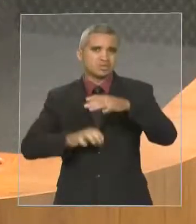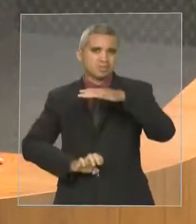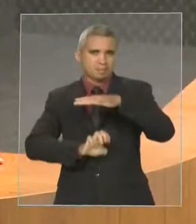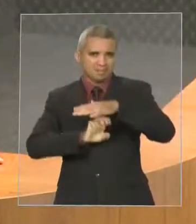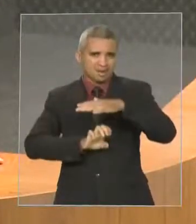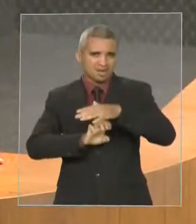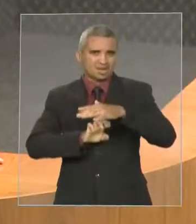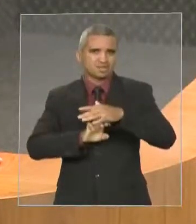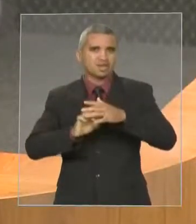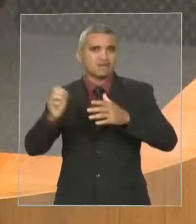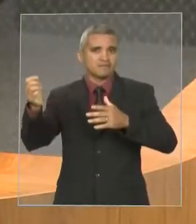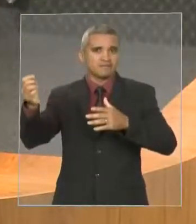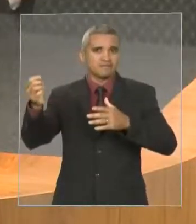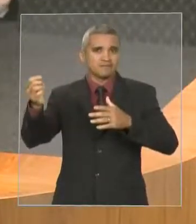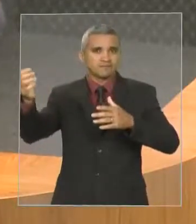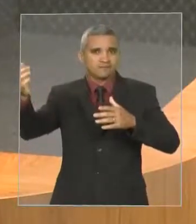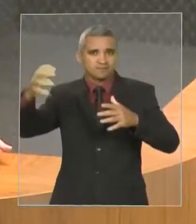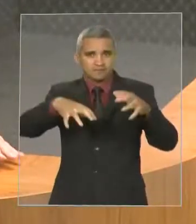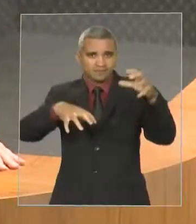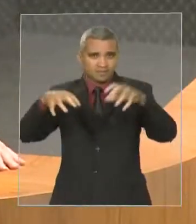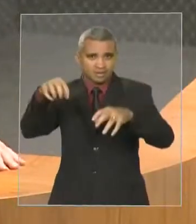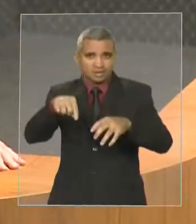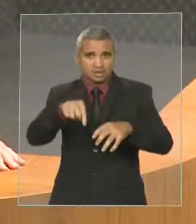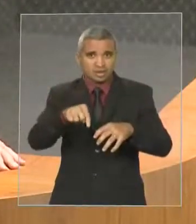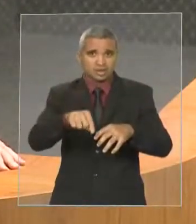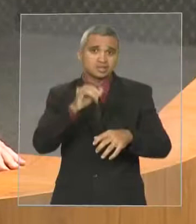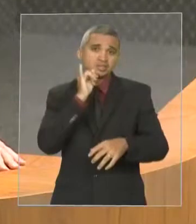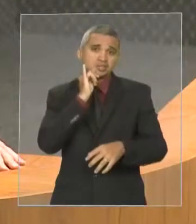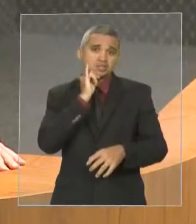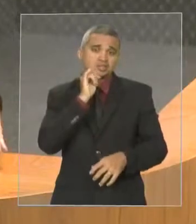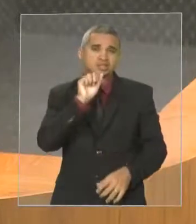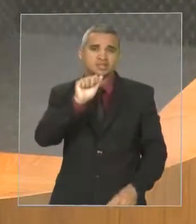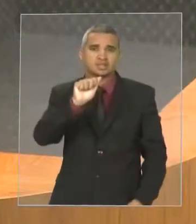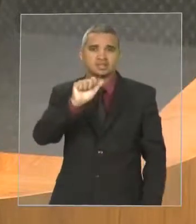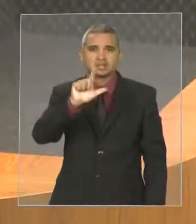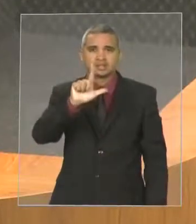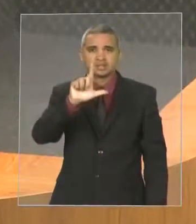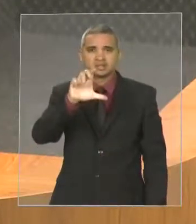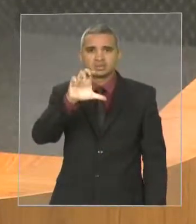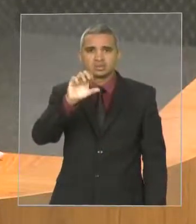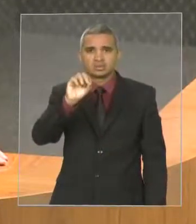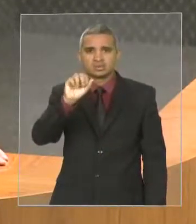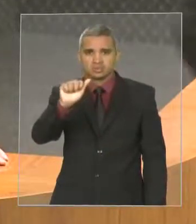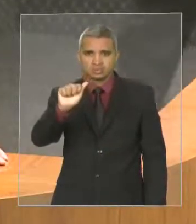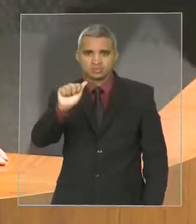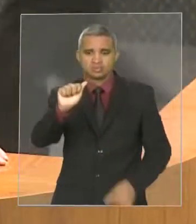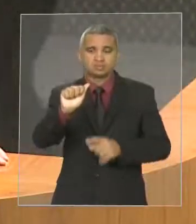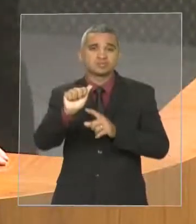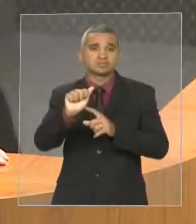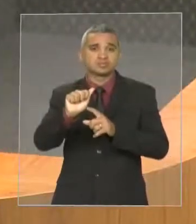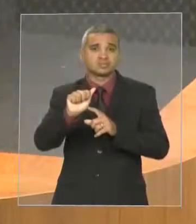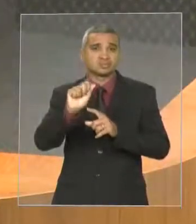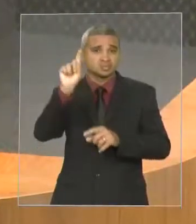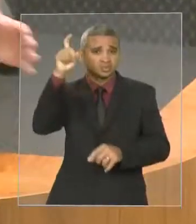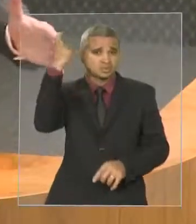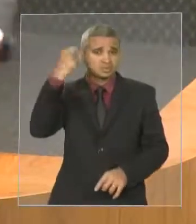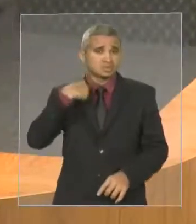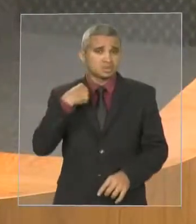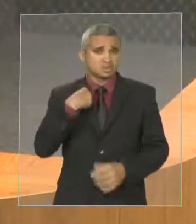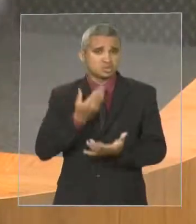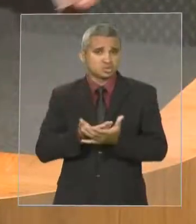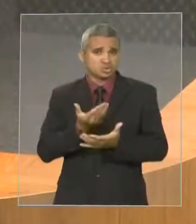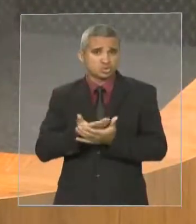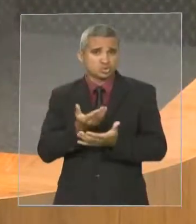fracassaram. Cito aqui o exemplo da Alcoa. Era estudante da UEMA. Vinha a Alcoa